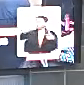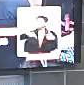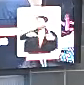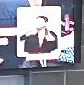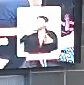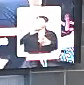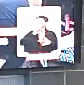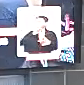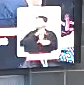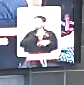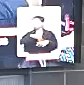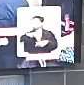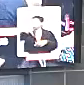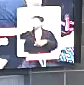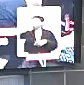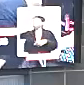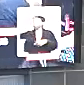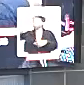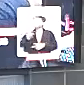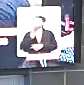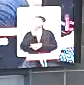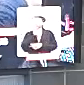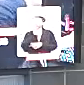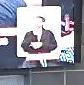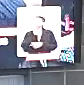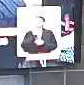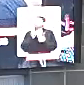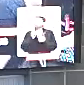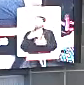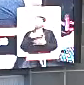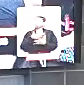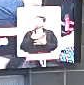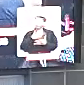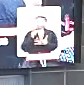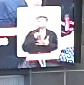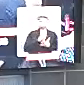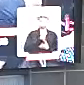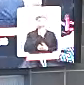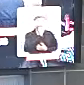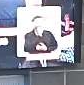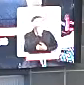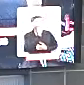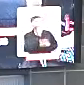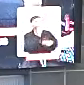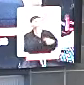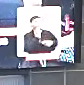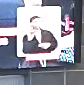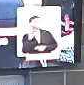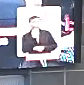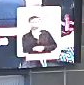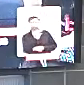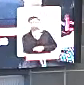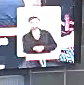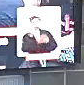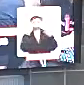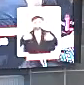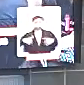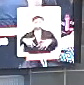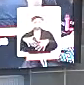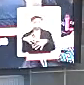para você esfriar aí eu pá frio regulo aqui tá frio aquece porque senão você vai entrar em